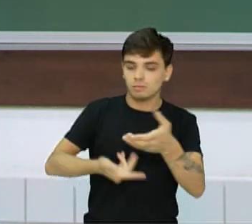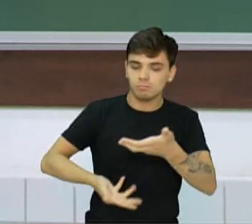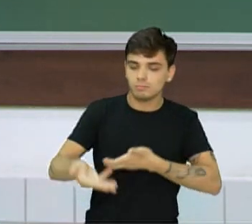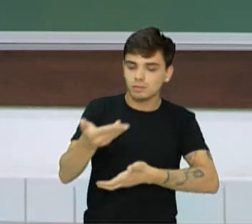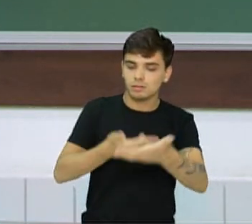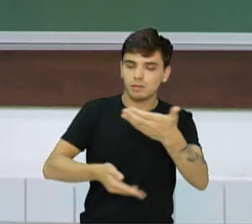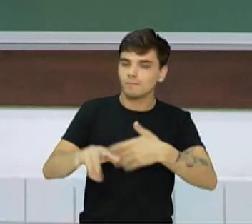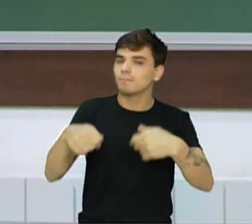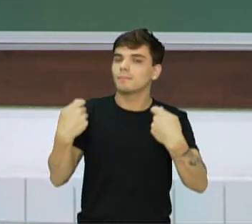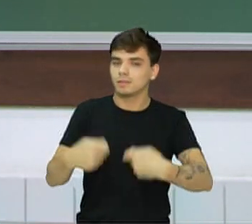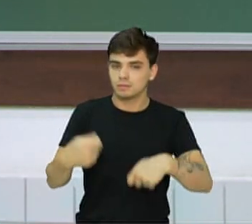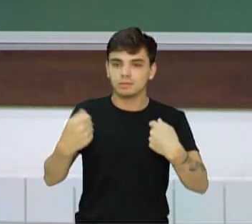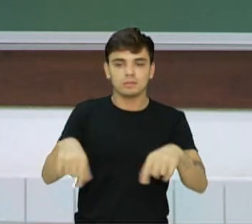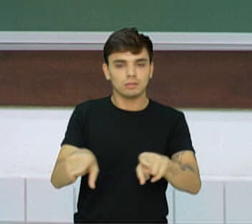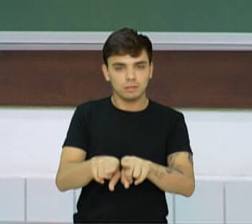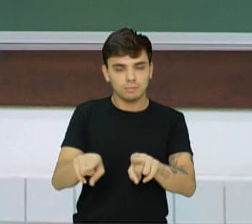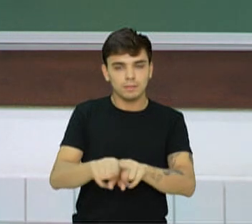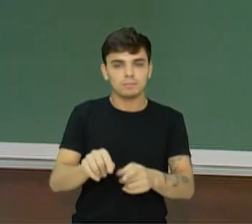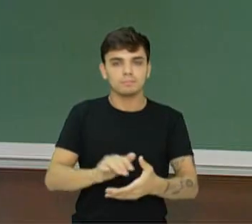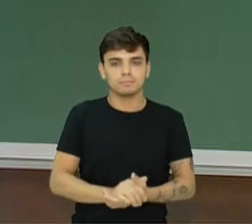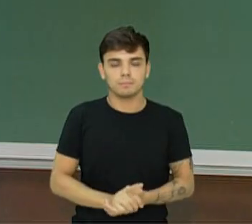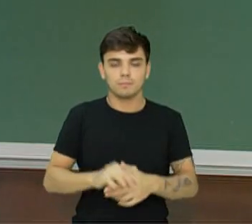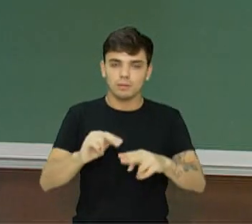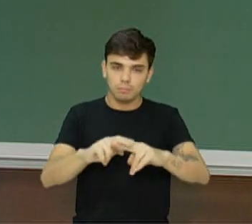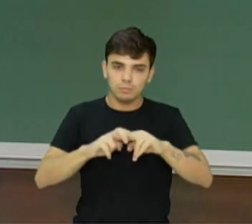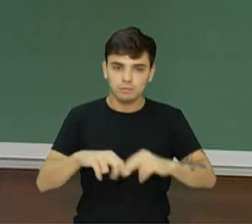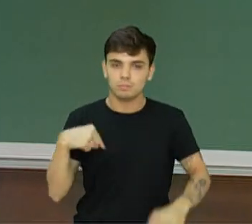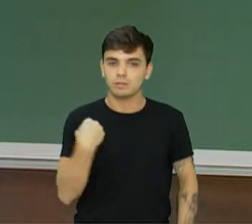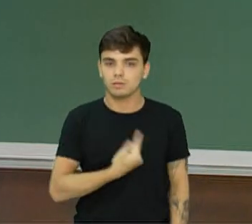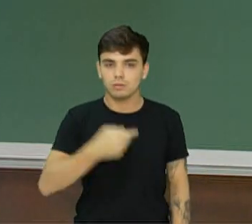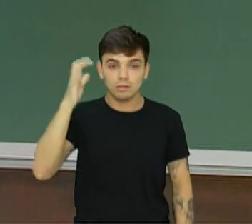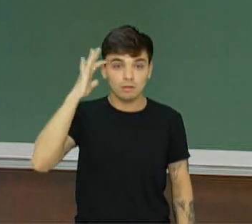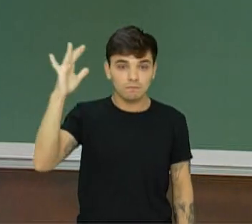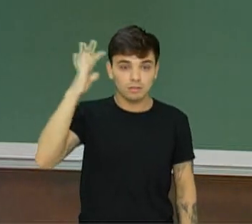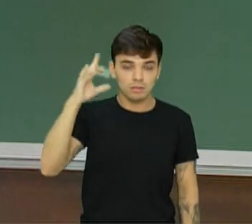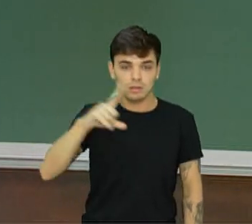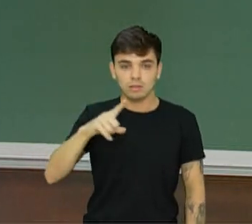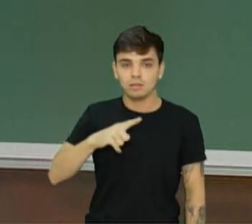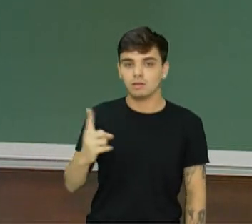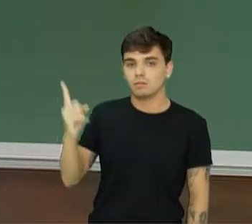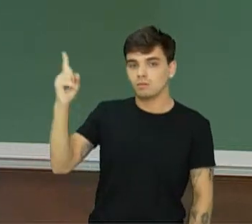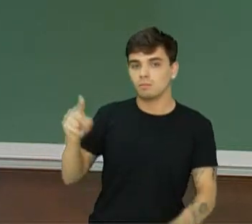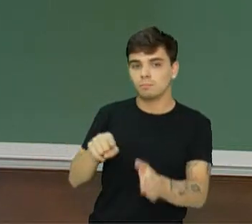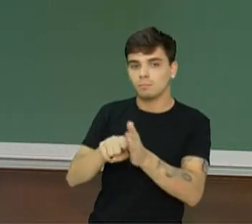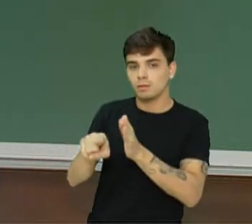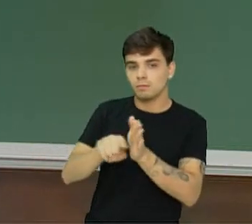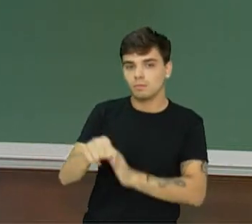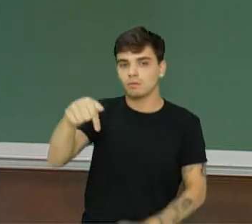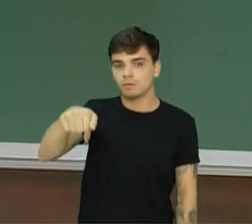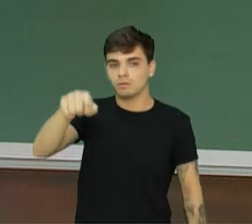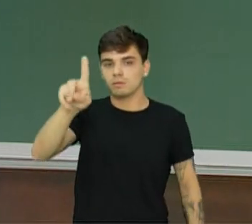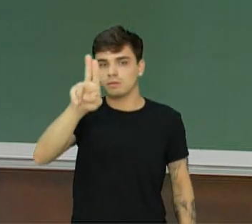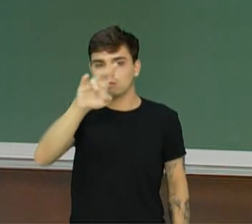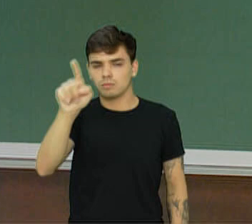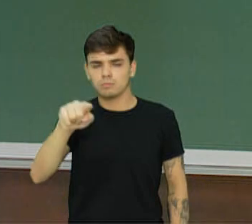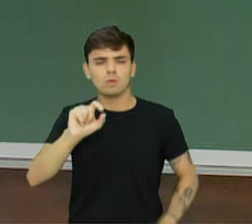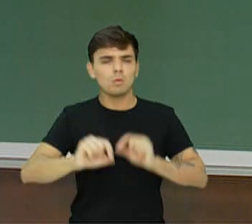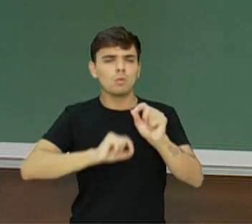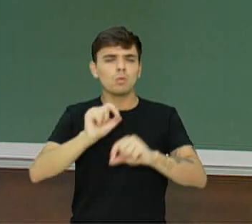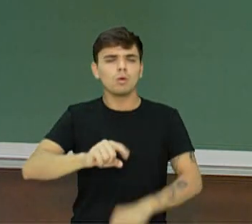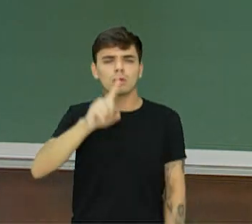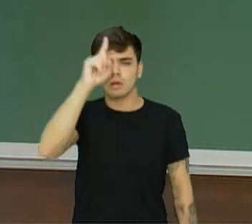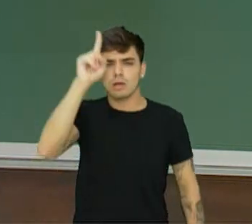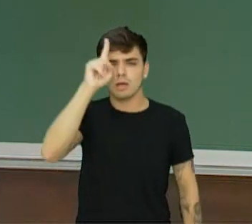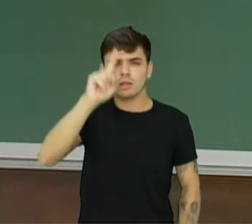é indispensável, tá? E para a gente refletir sobre isso, a gente tem aqui o nosso primeiro quiz. O que as ideias